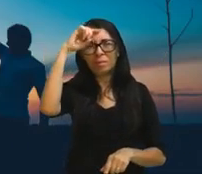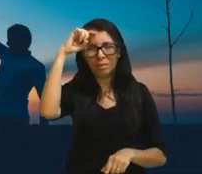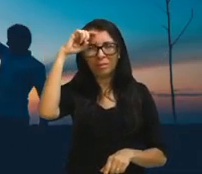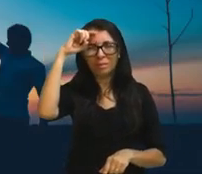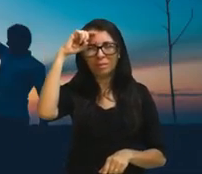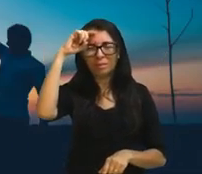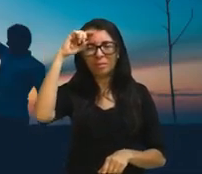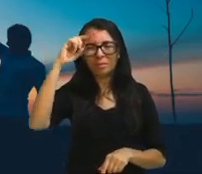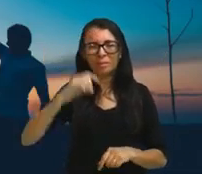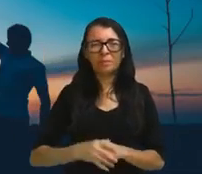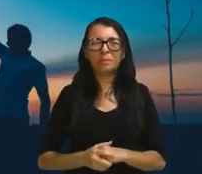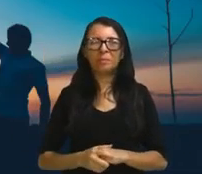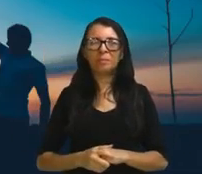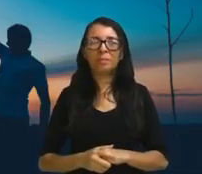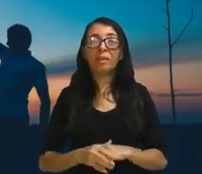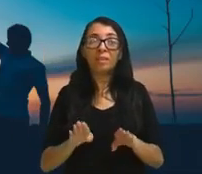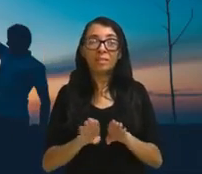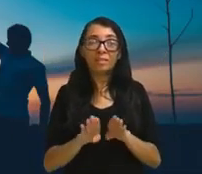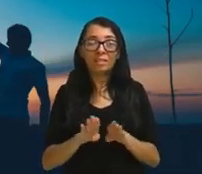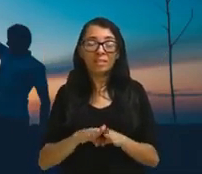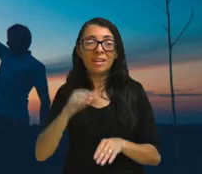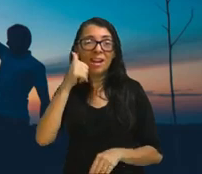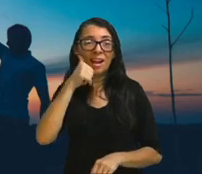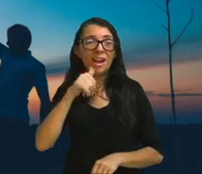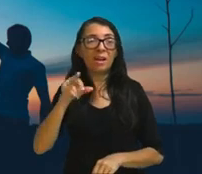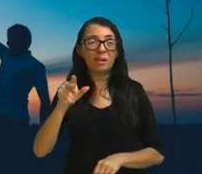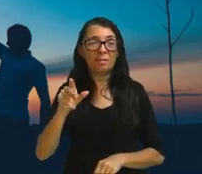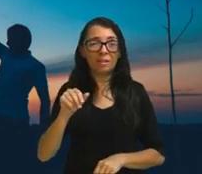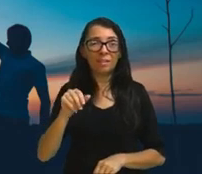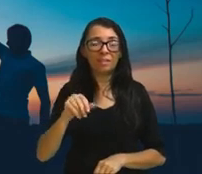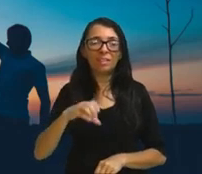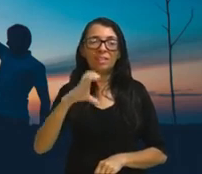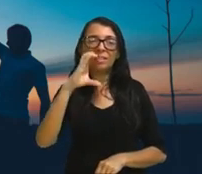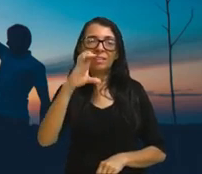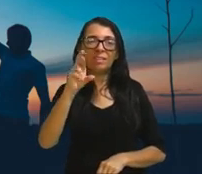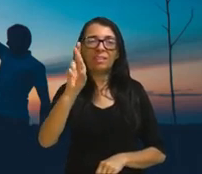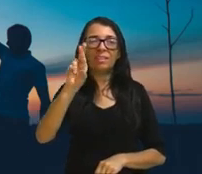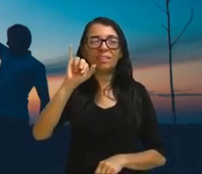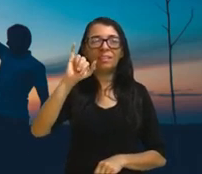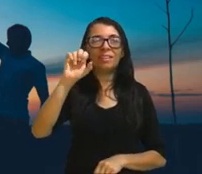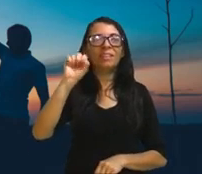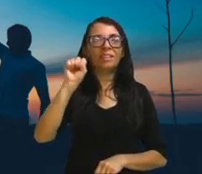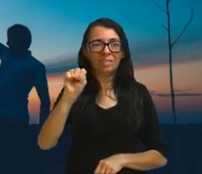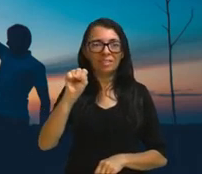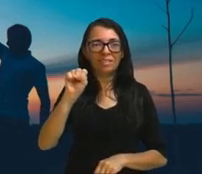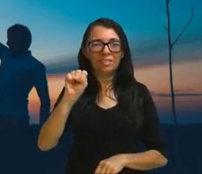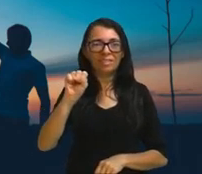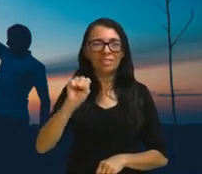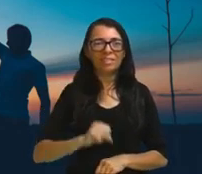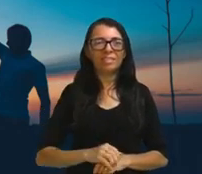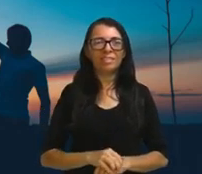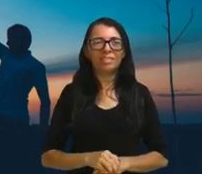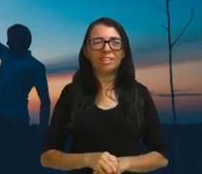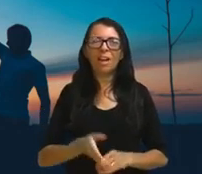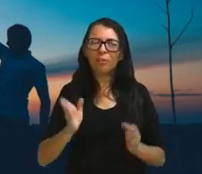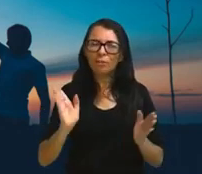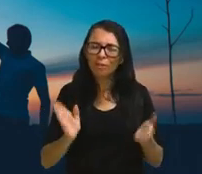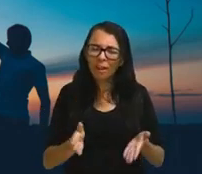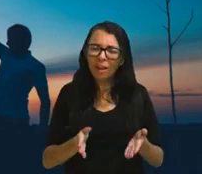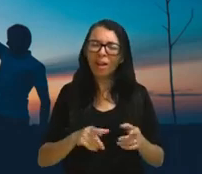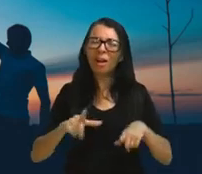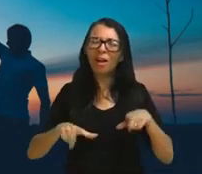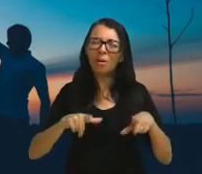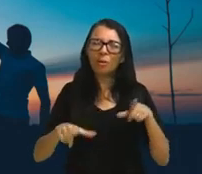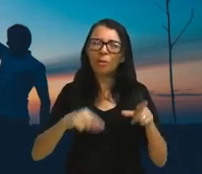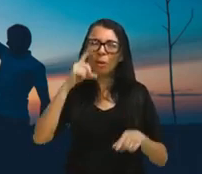enfermeira com um grande legado no seu trabalho, a irmã Bia, que